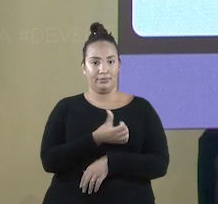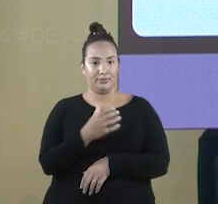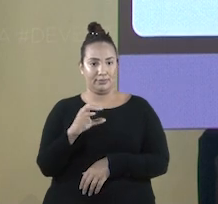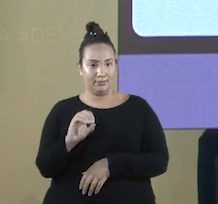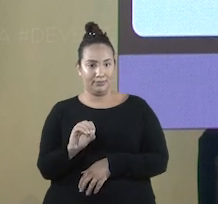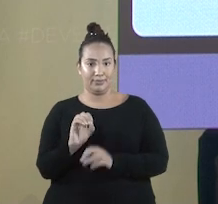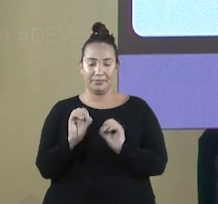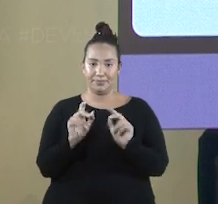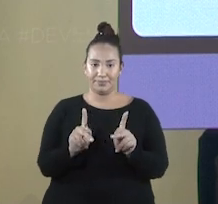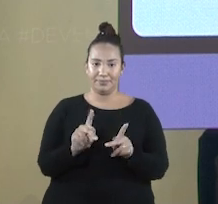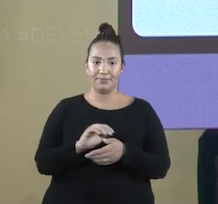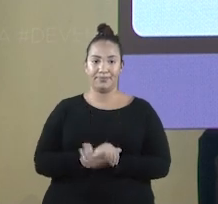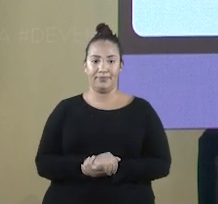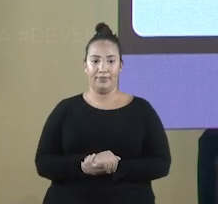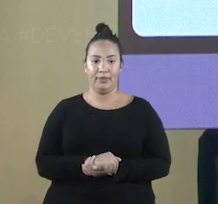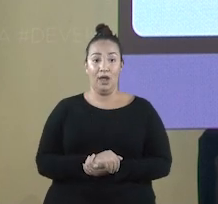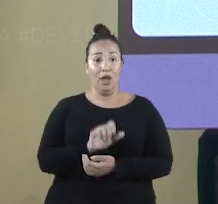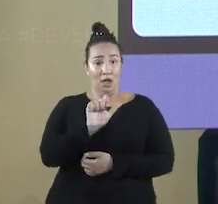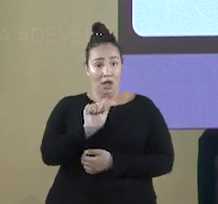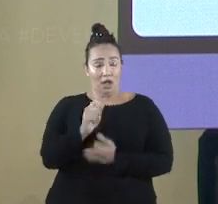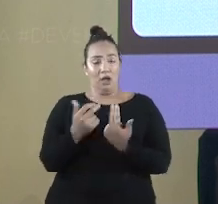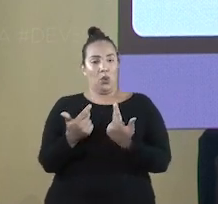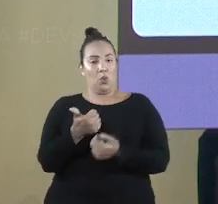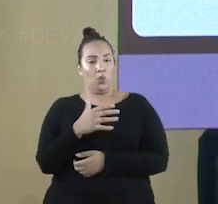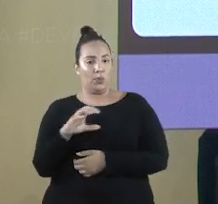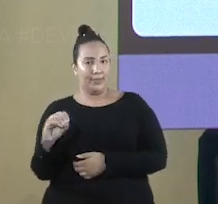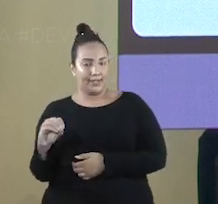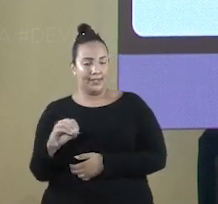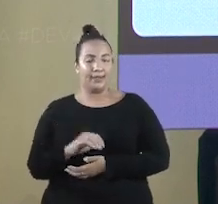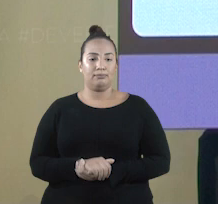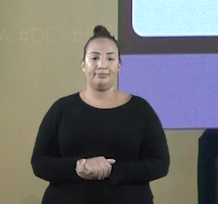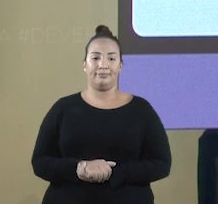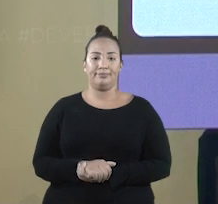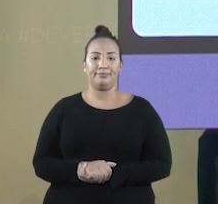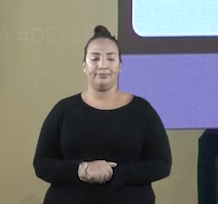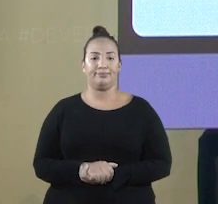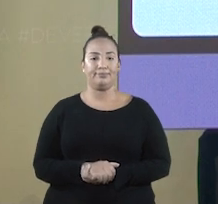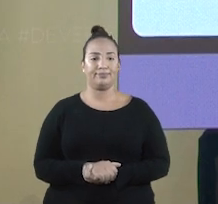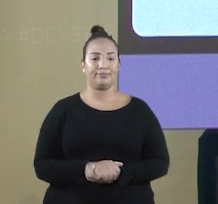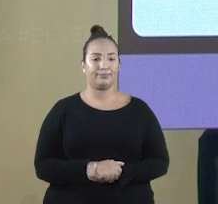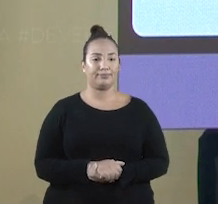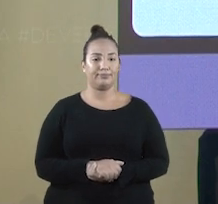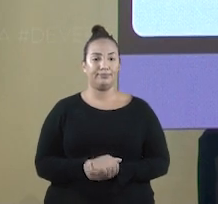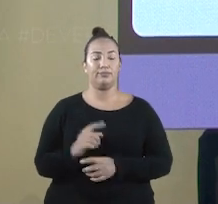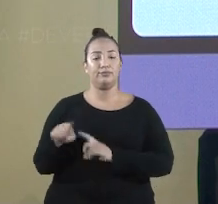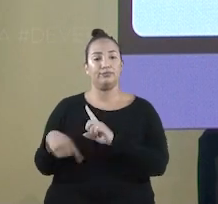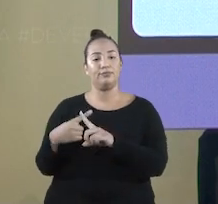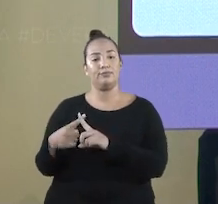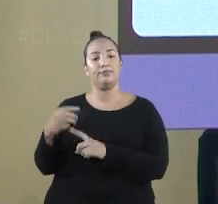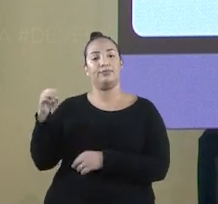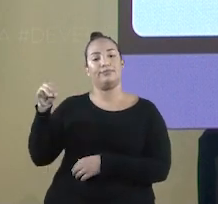aqui 60, certo? A será 100, ok? A hipotenusa que é